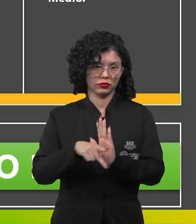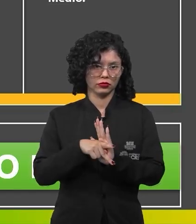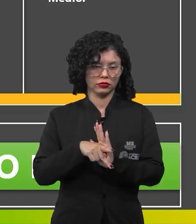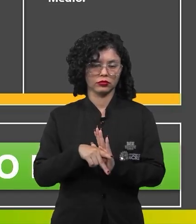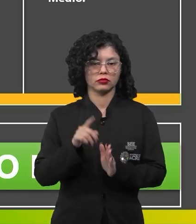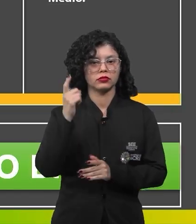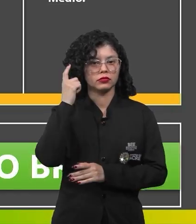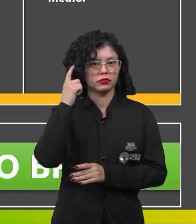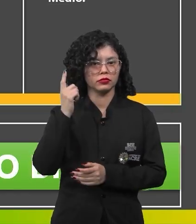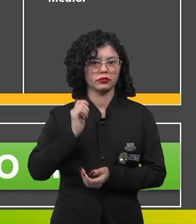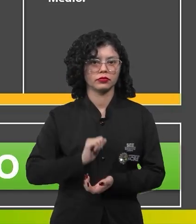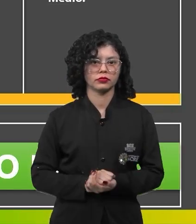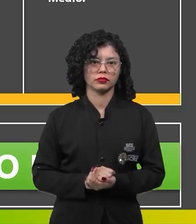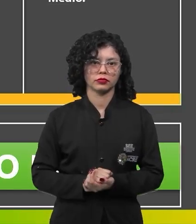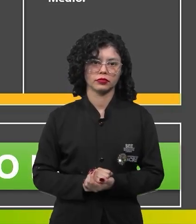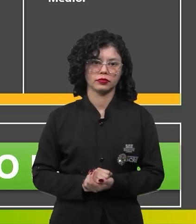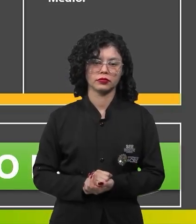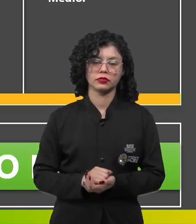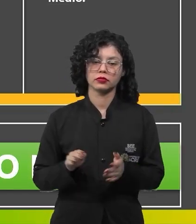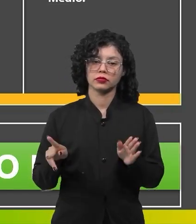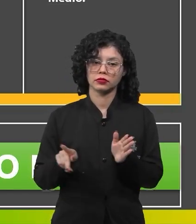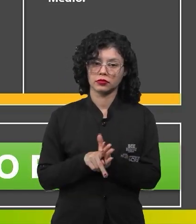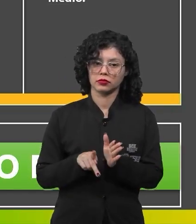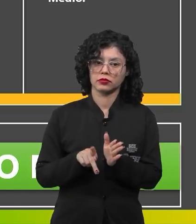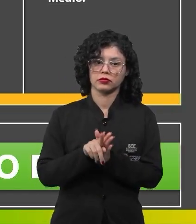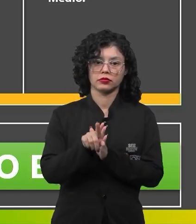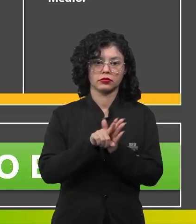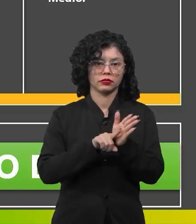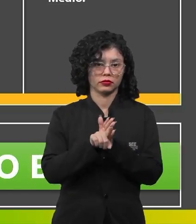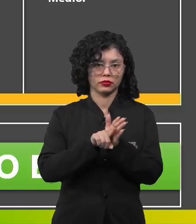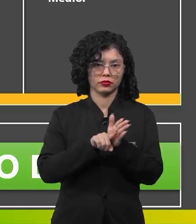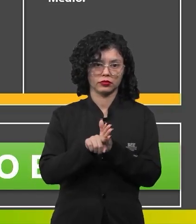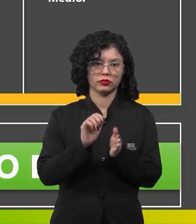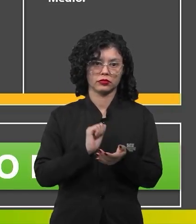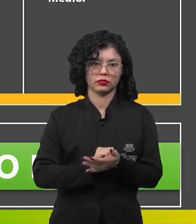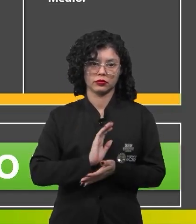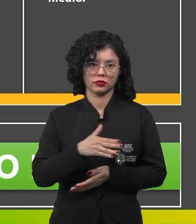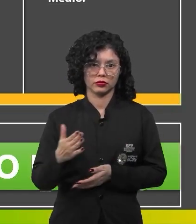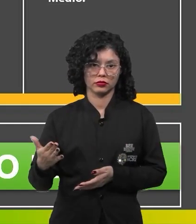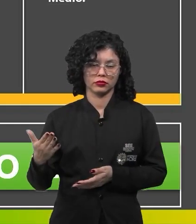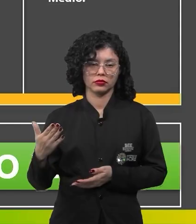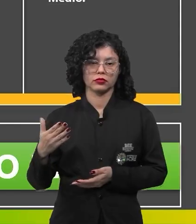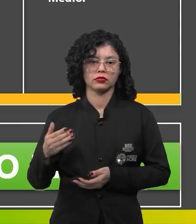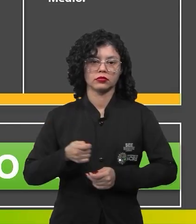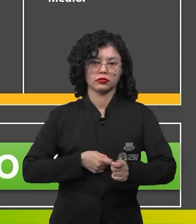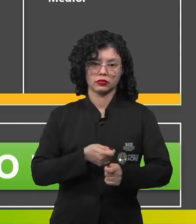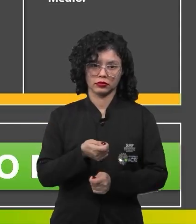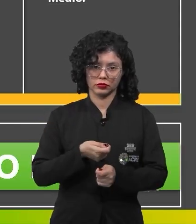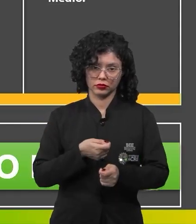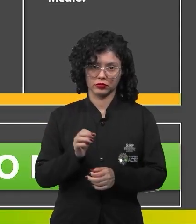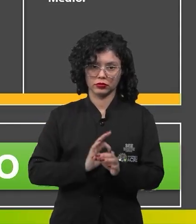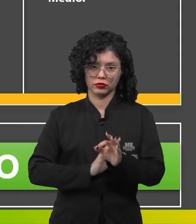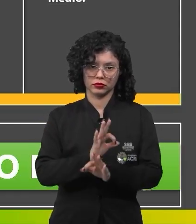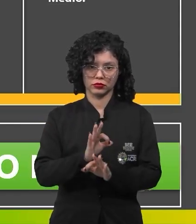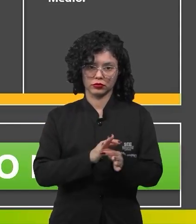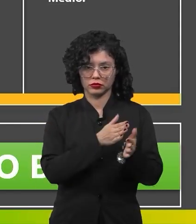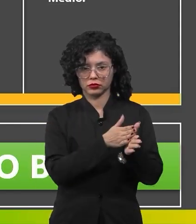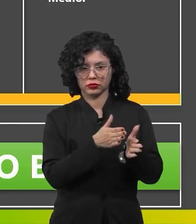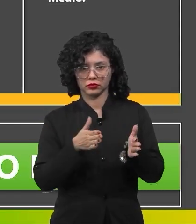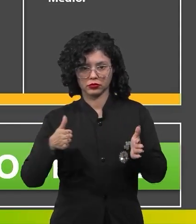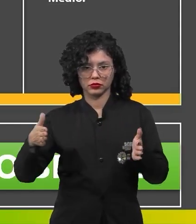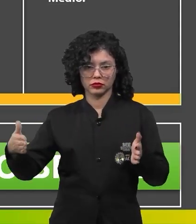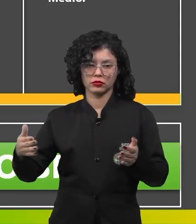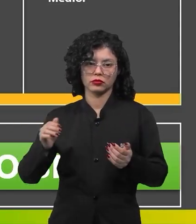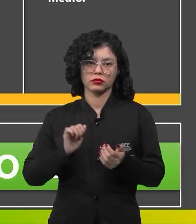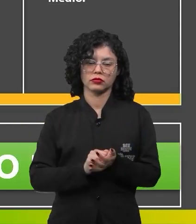do pensamento. Inclusive, na sua pesquisa, quando você estiver montando a sua linha do